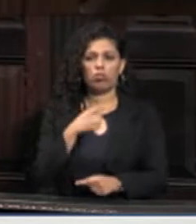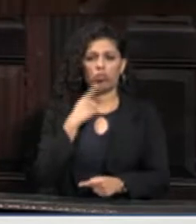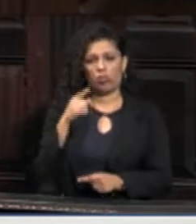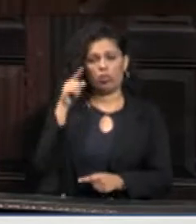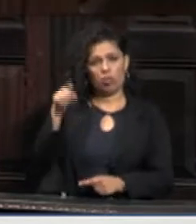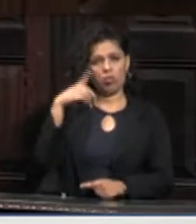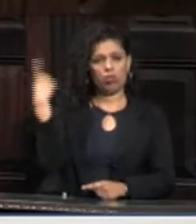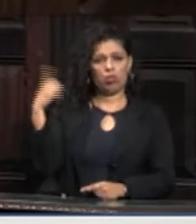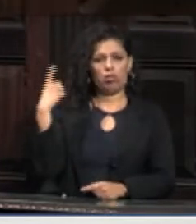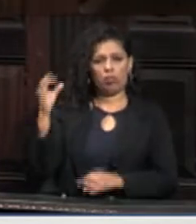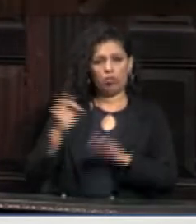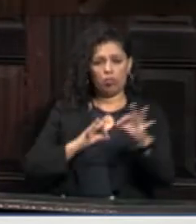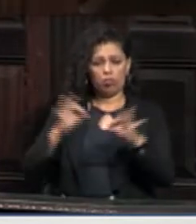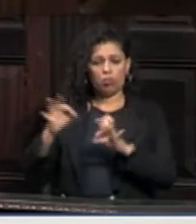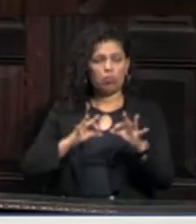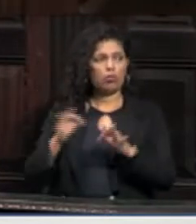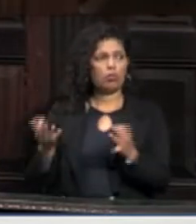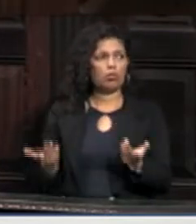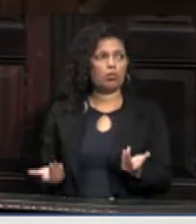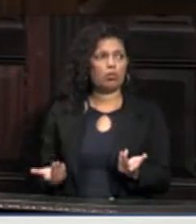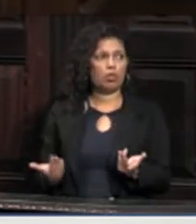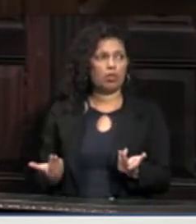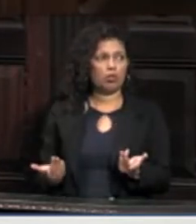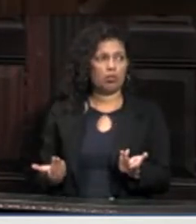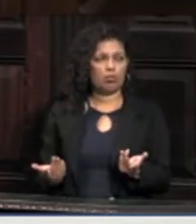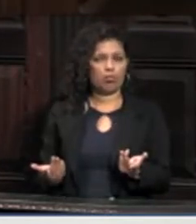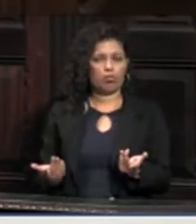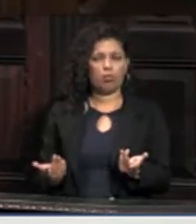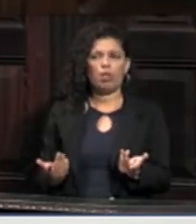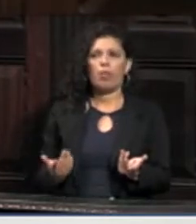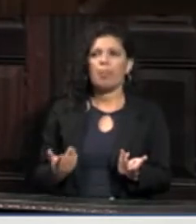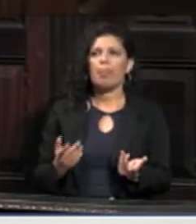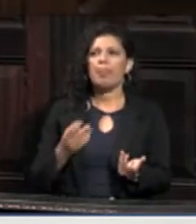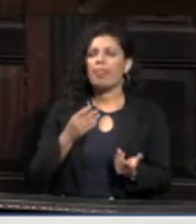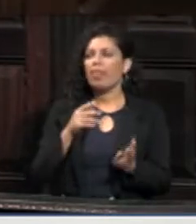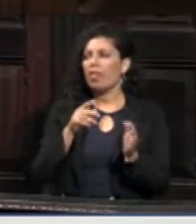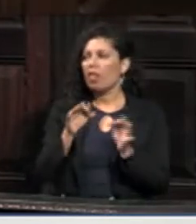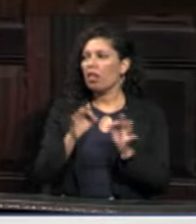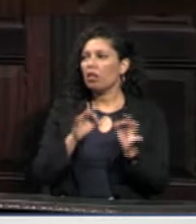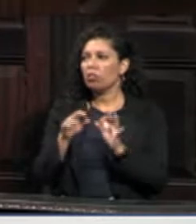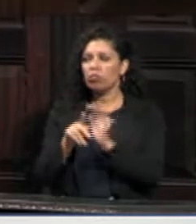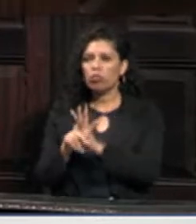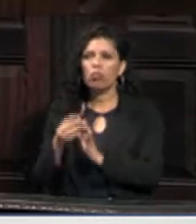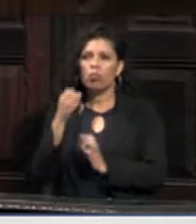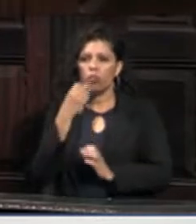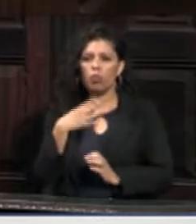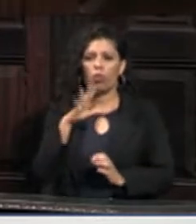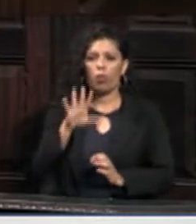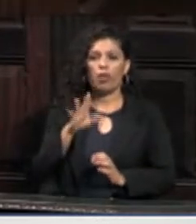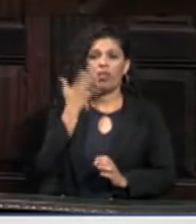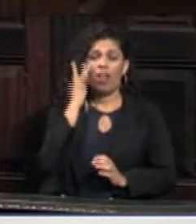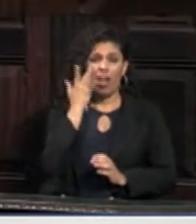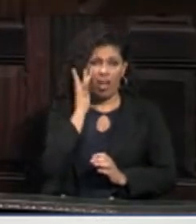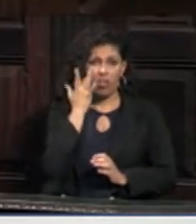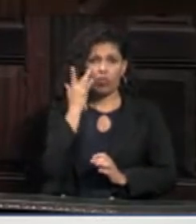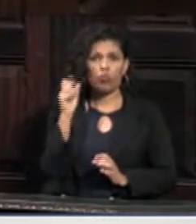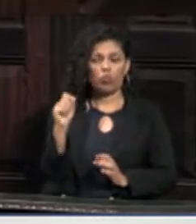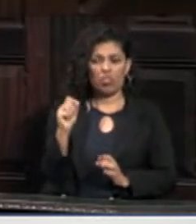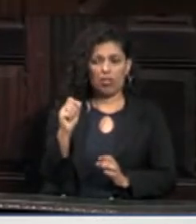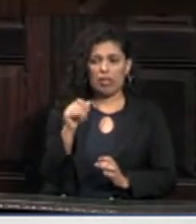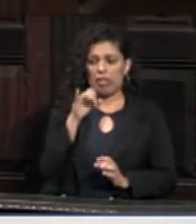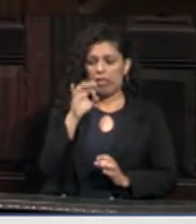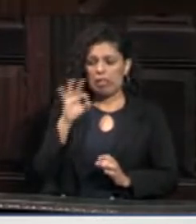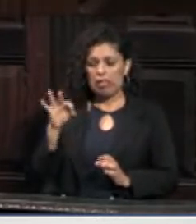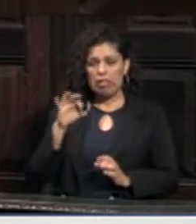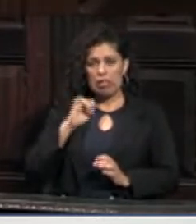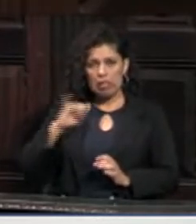Lins, infelizmente, na minha ótica, também é um retrocesso, porque a população vai ter que voltar para filas 2, 3, 4 horas da manhã,